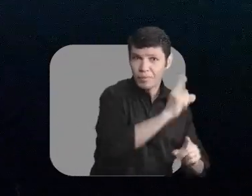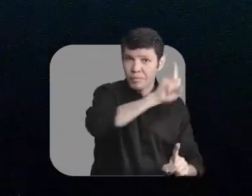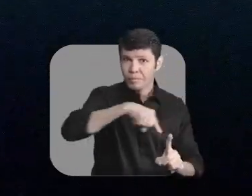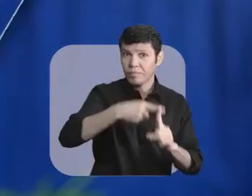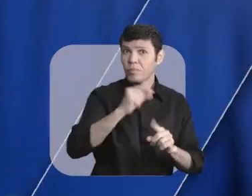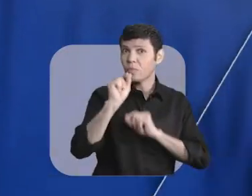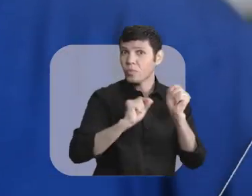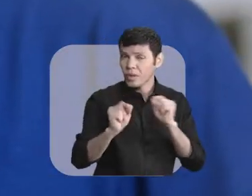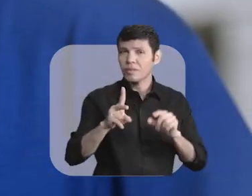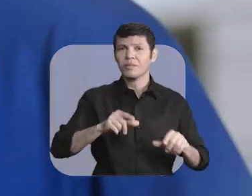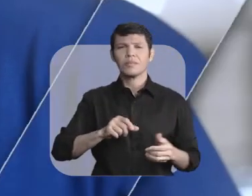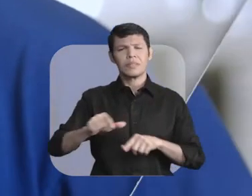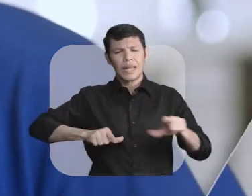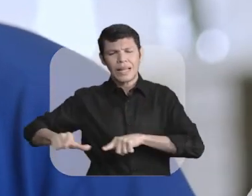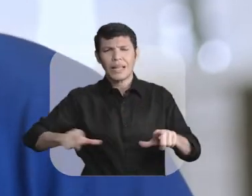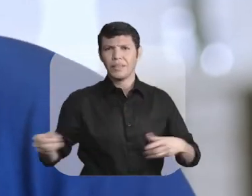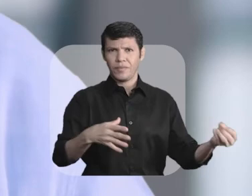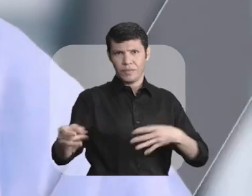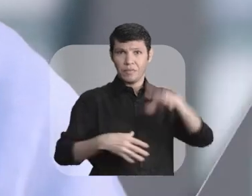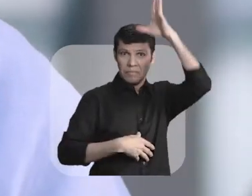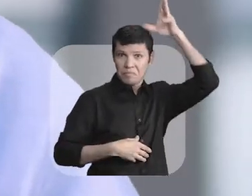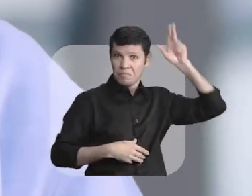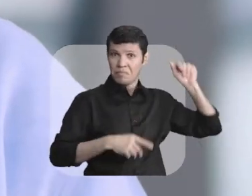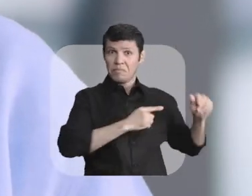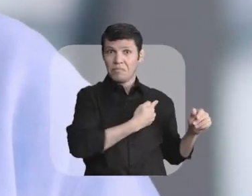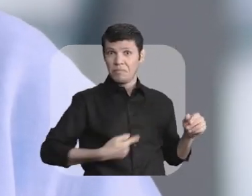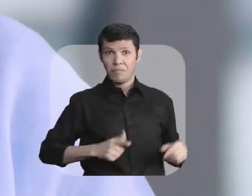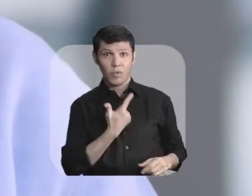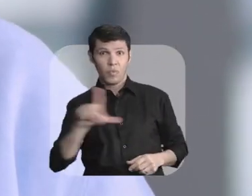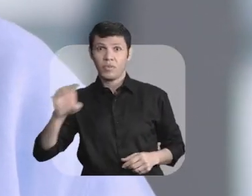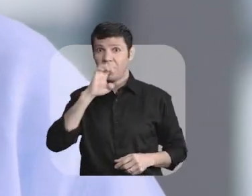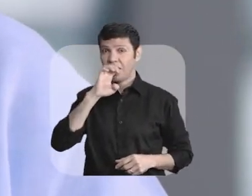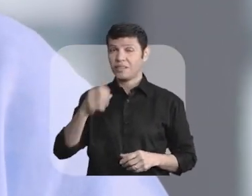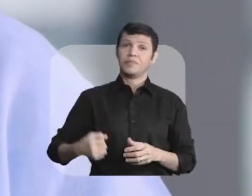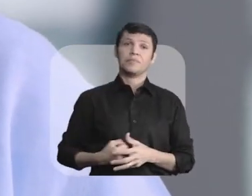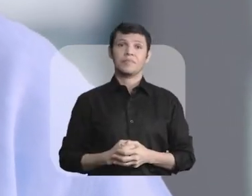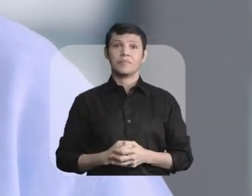estado mas não é só vão surgir novas atividades vamos crescer mas para crescer tem que ir